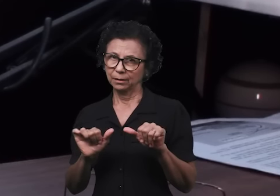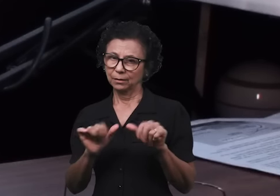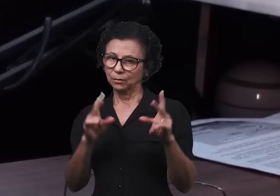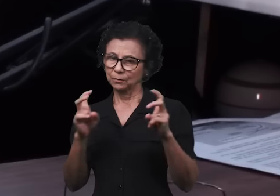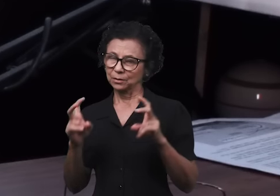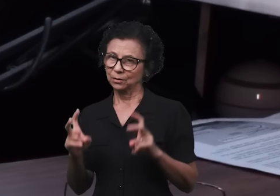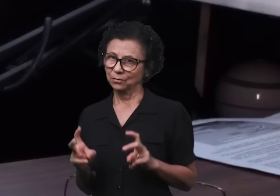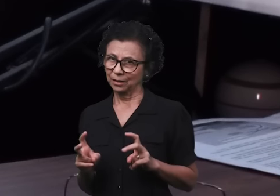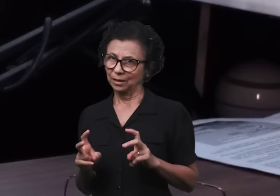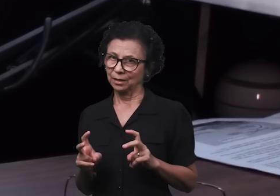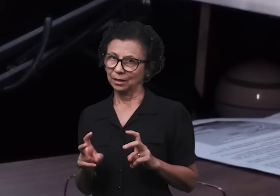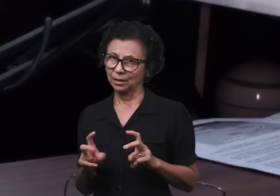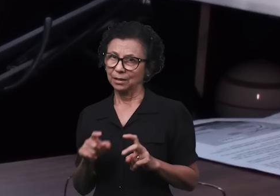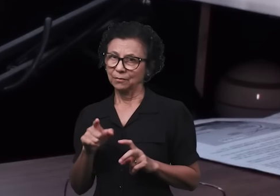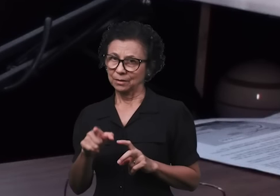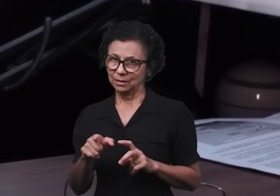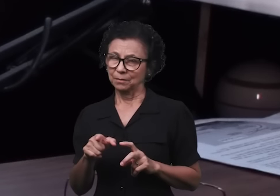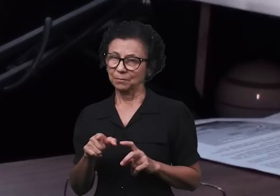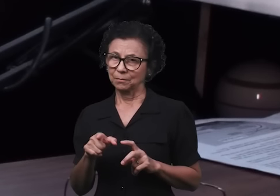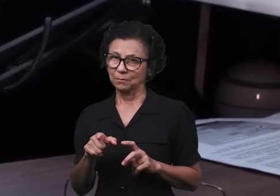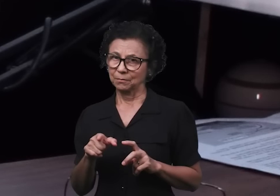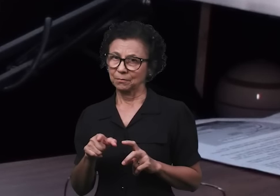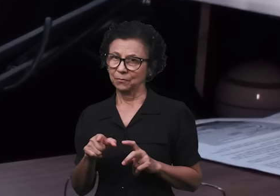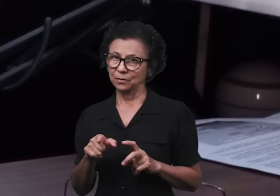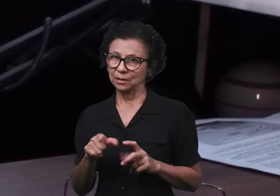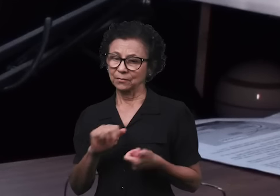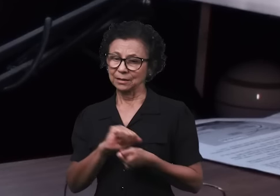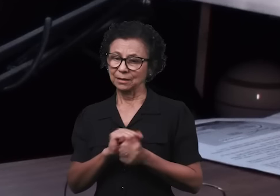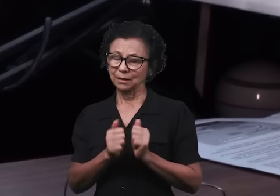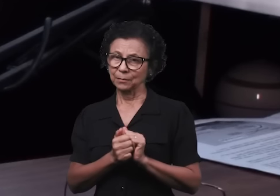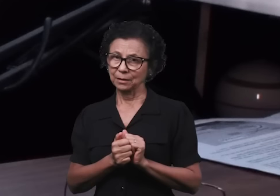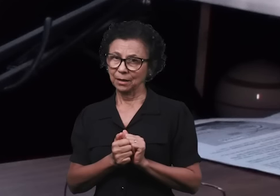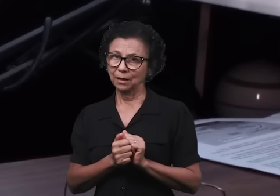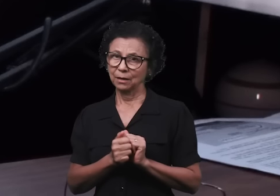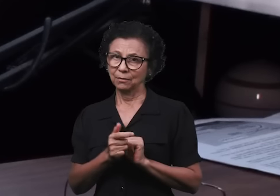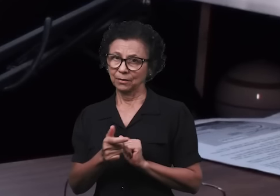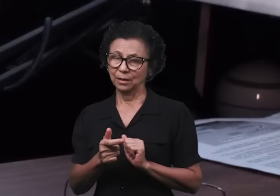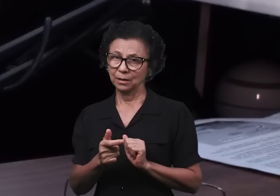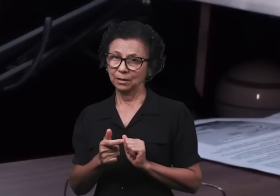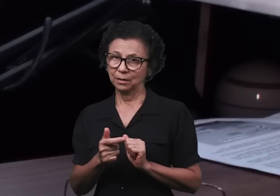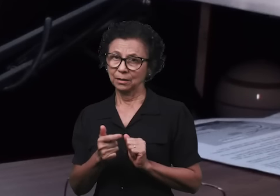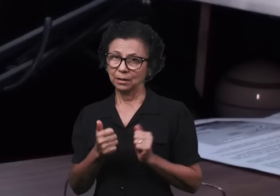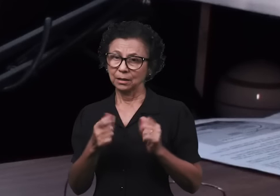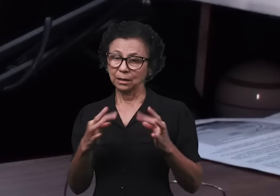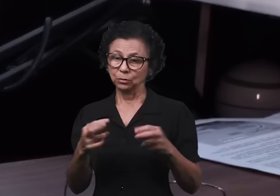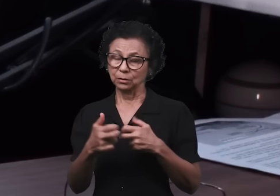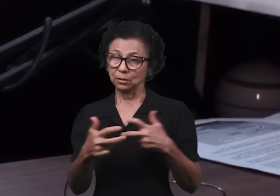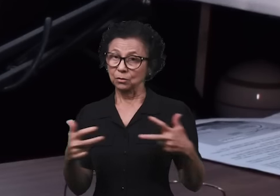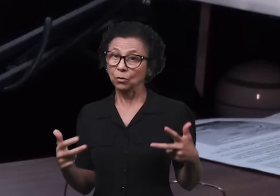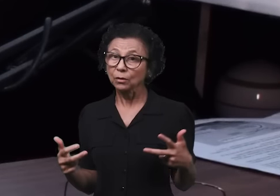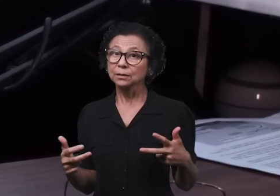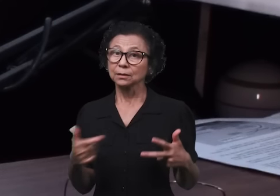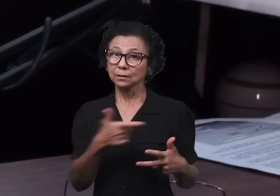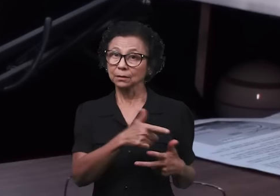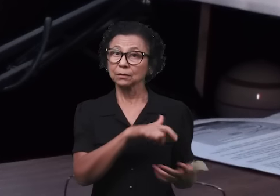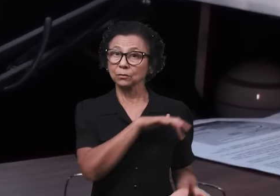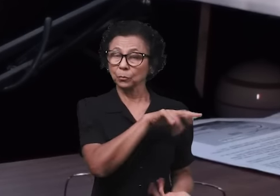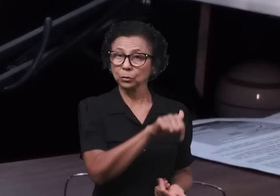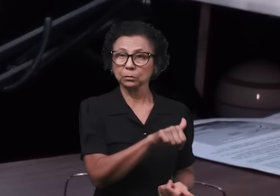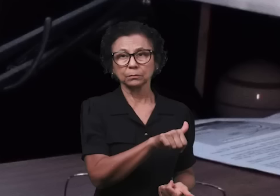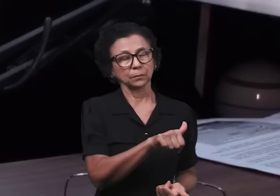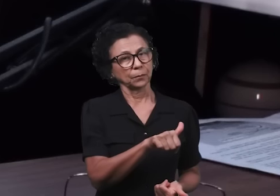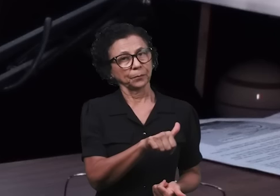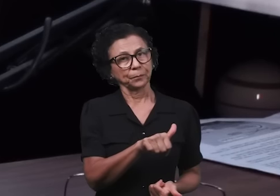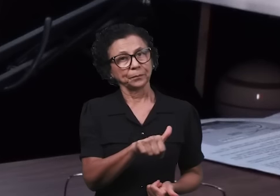tudo convém. Nem tudo convém, nem tudo é adequado. Quem vai dizer que não é adequado? É o Espírito Santo. É o Espírito Santo que vai